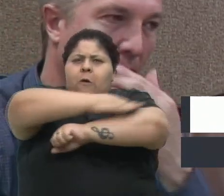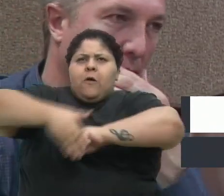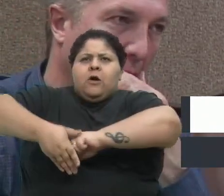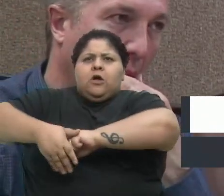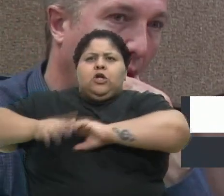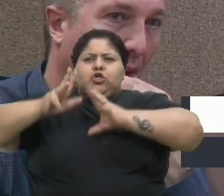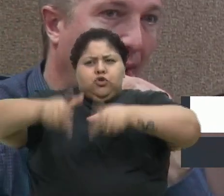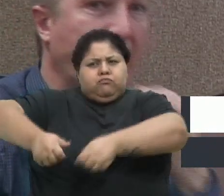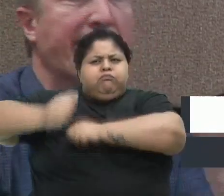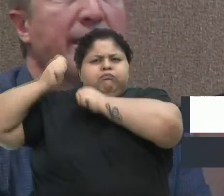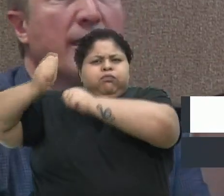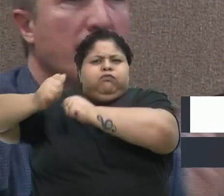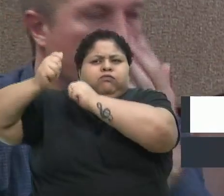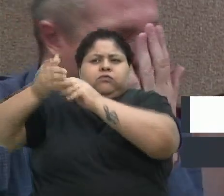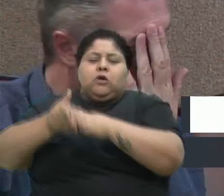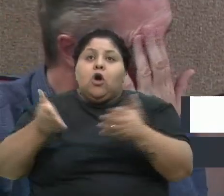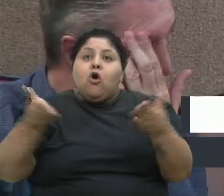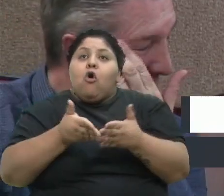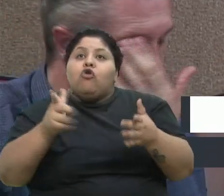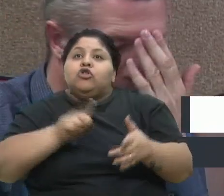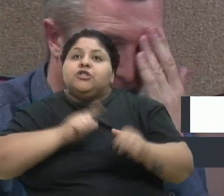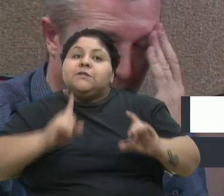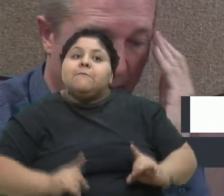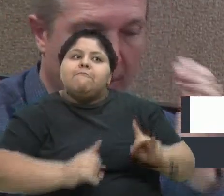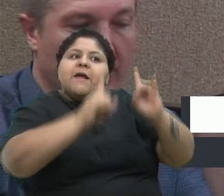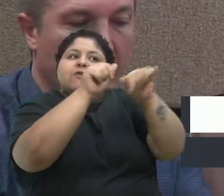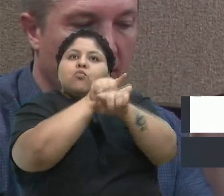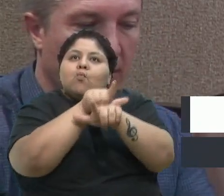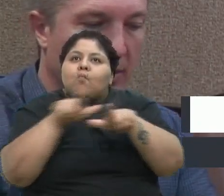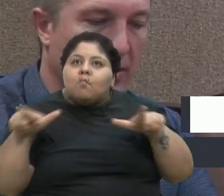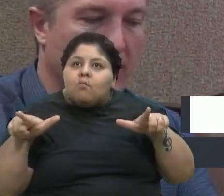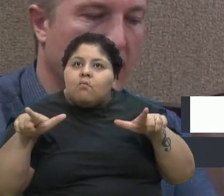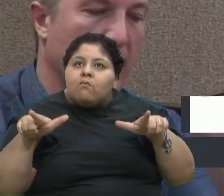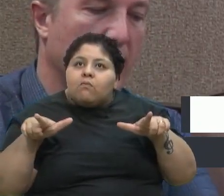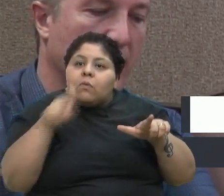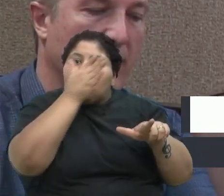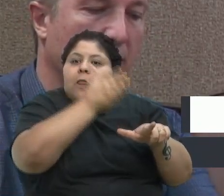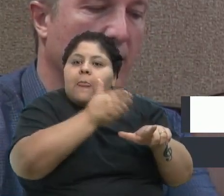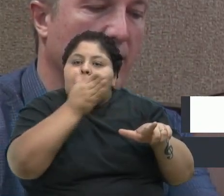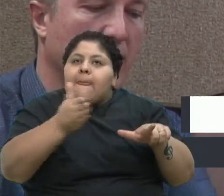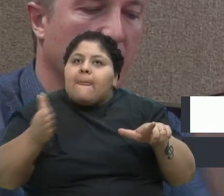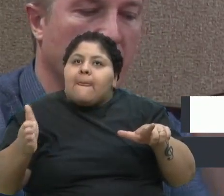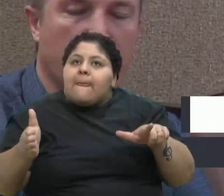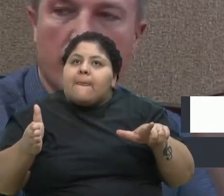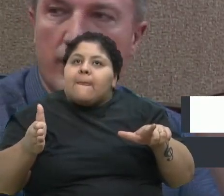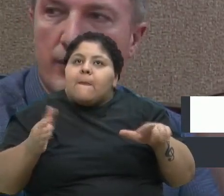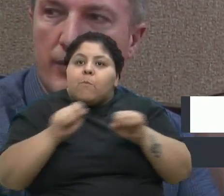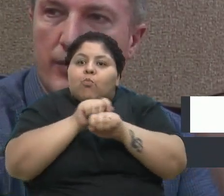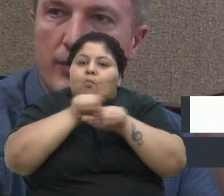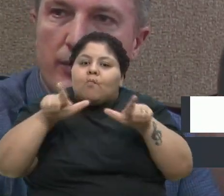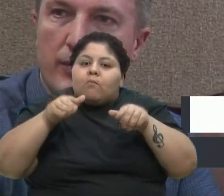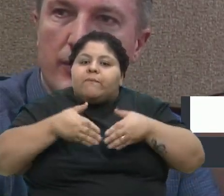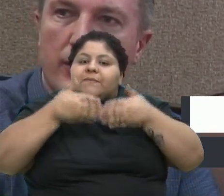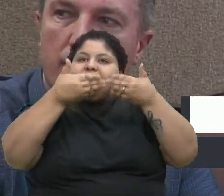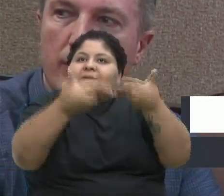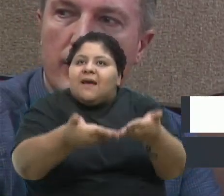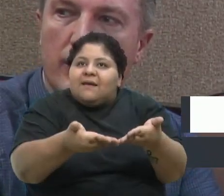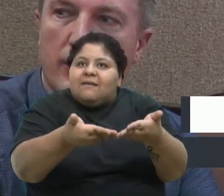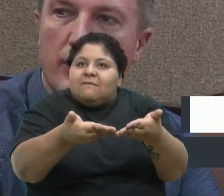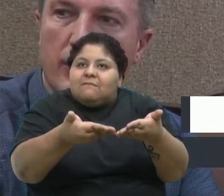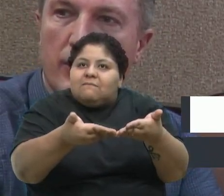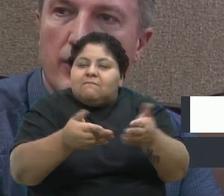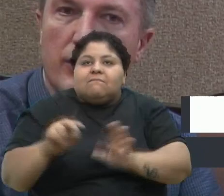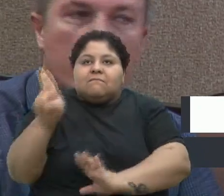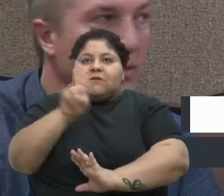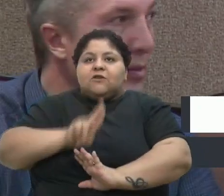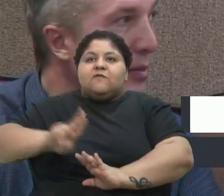coisa e tal. Hoje tem prédios vazios, blocos vazios, sendo entregues. A